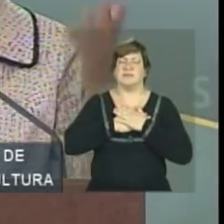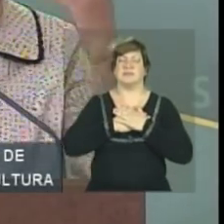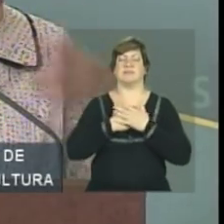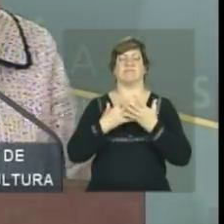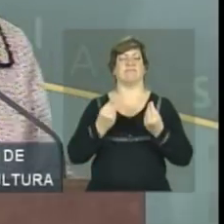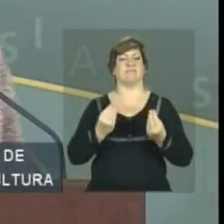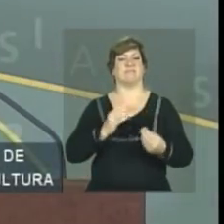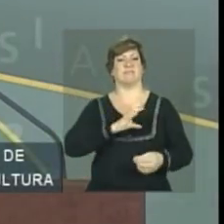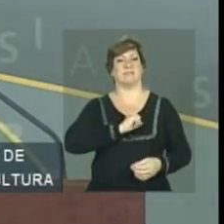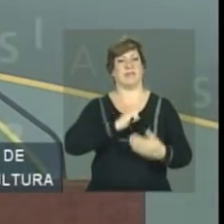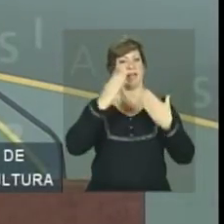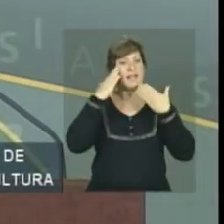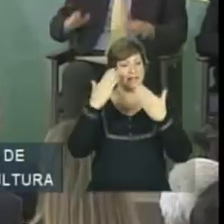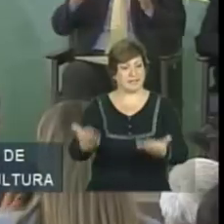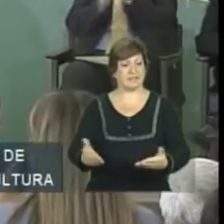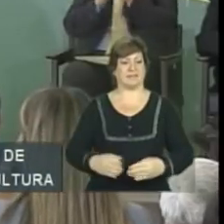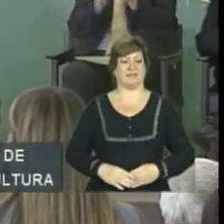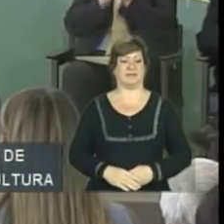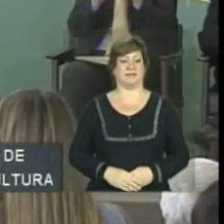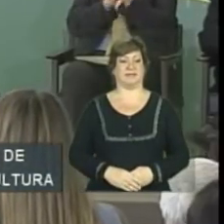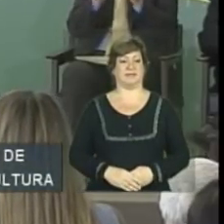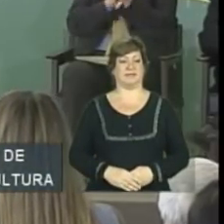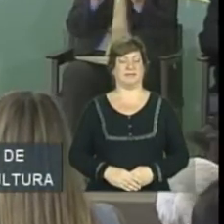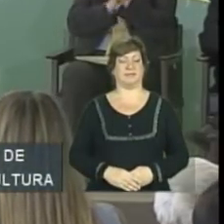calorosos agradecimentos.